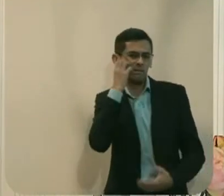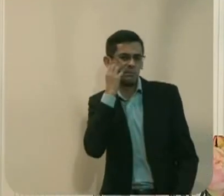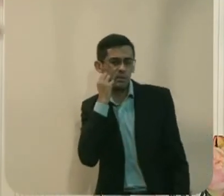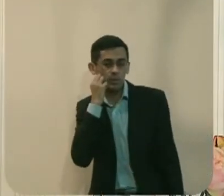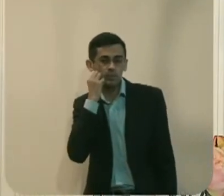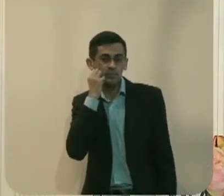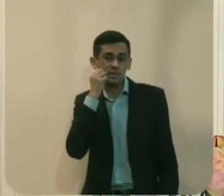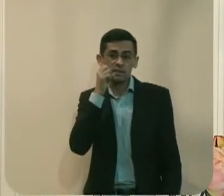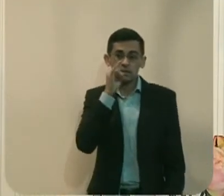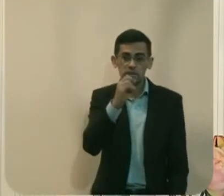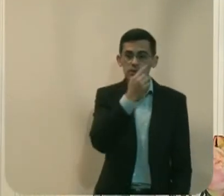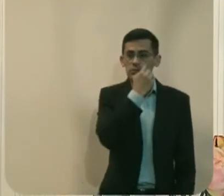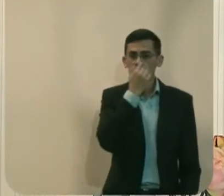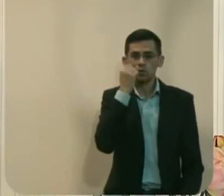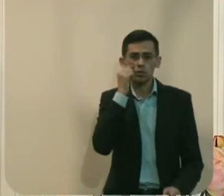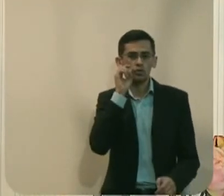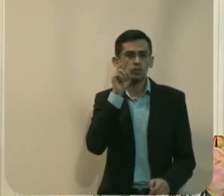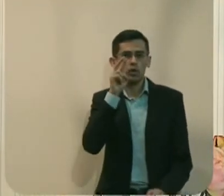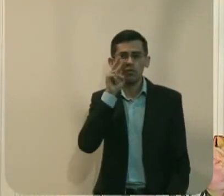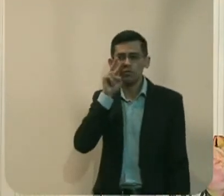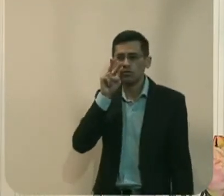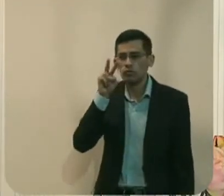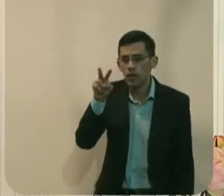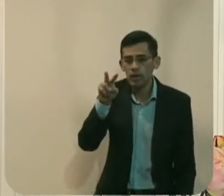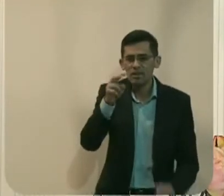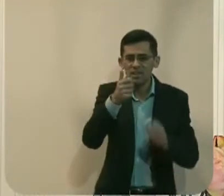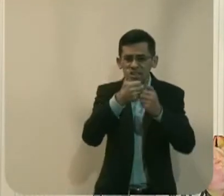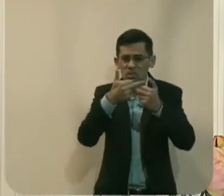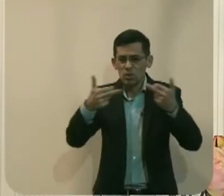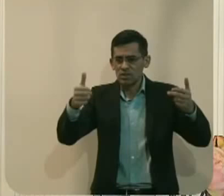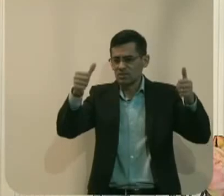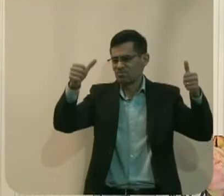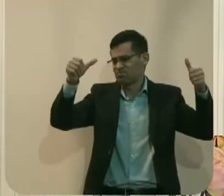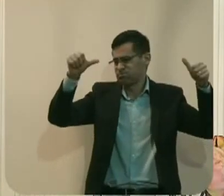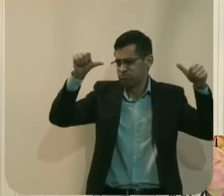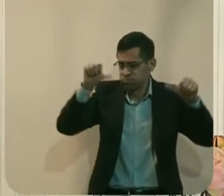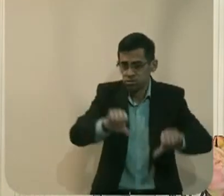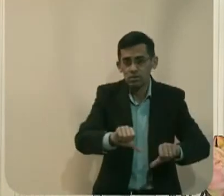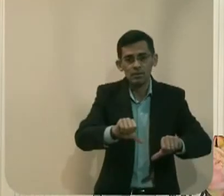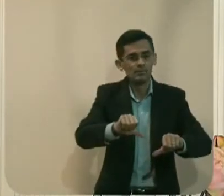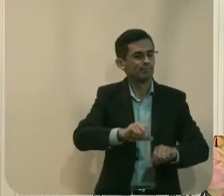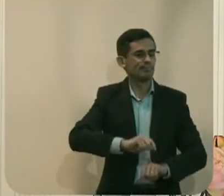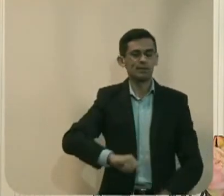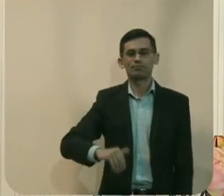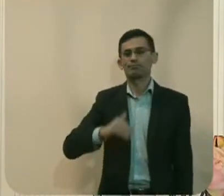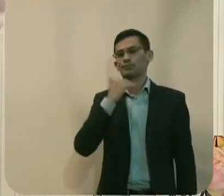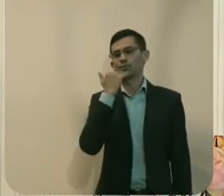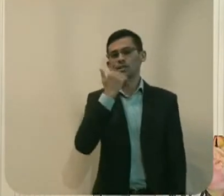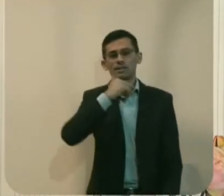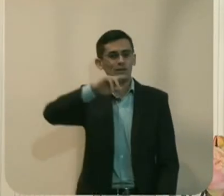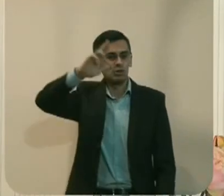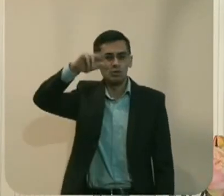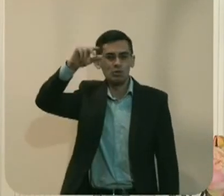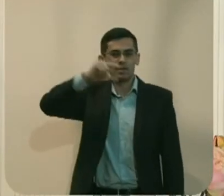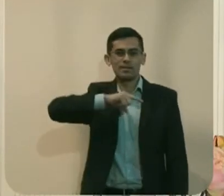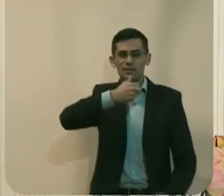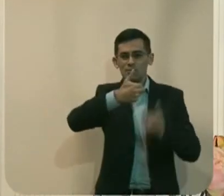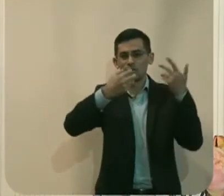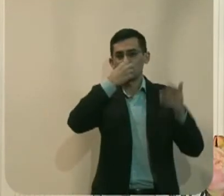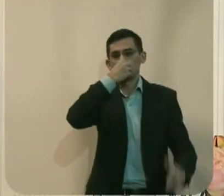Se os seus olhos só conseguirem enxergar a tragédia, queridos, então nunca vai ter solução para